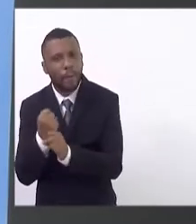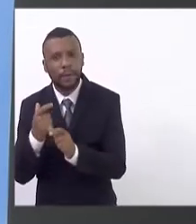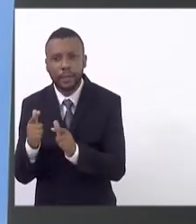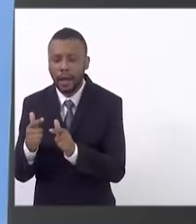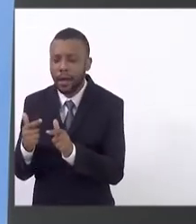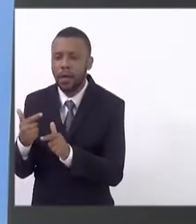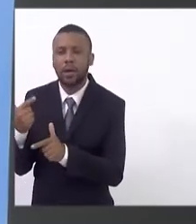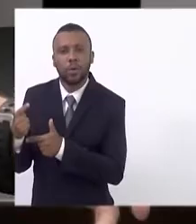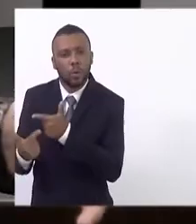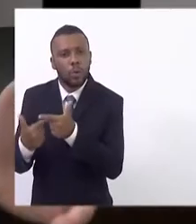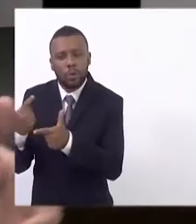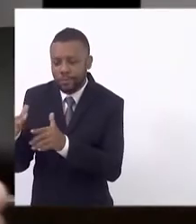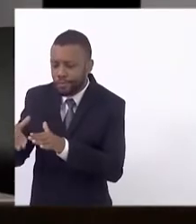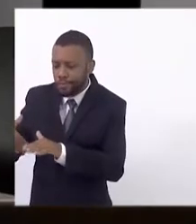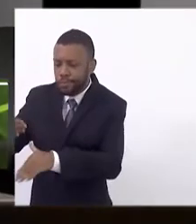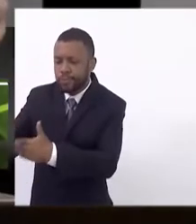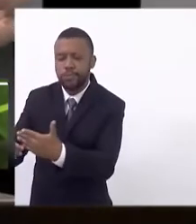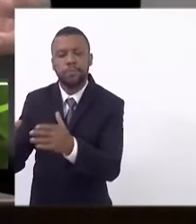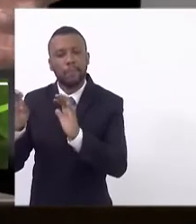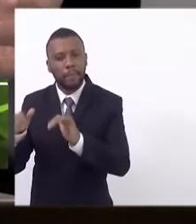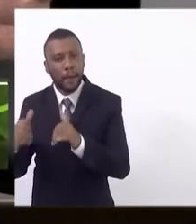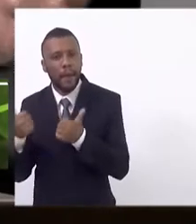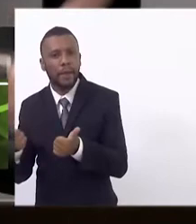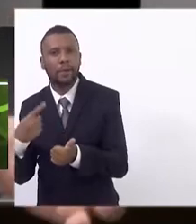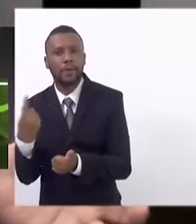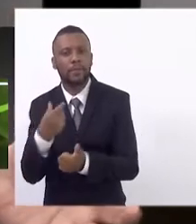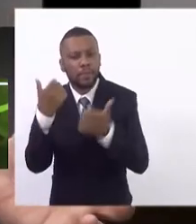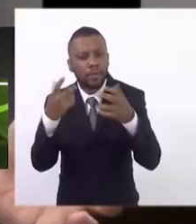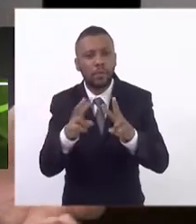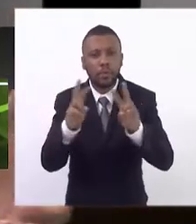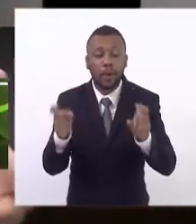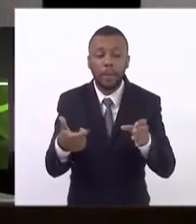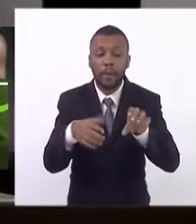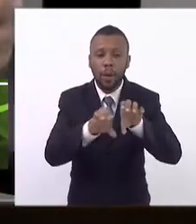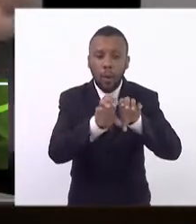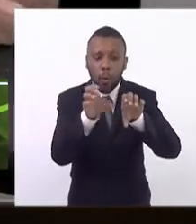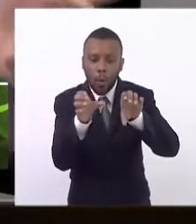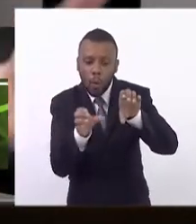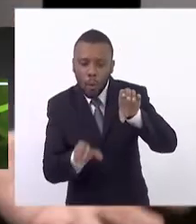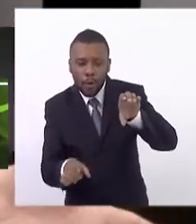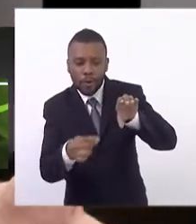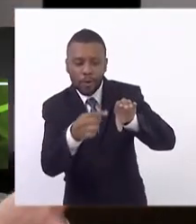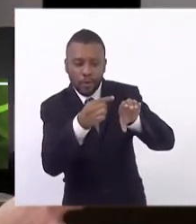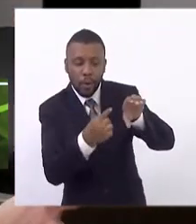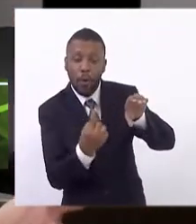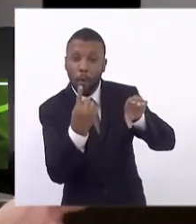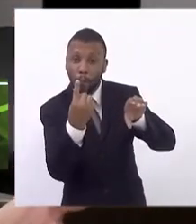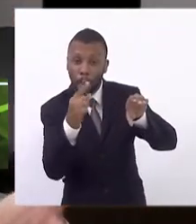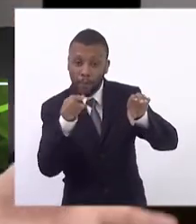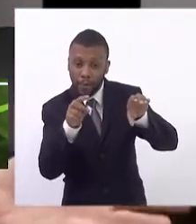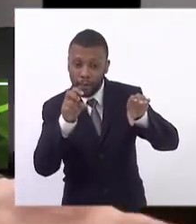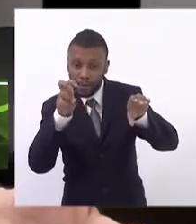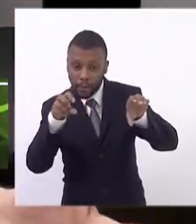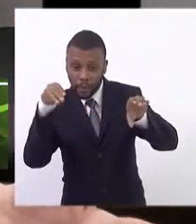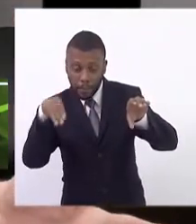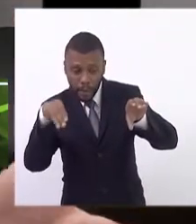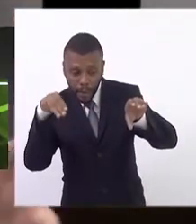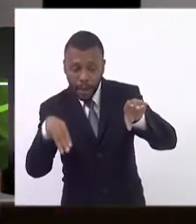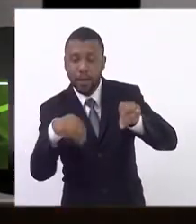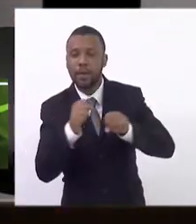bem. Nós estamos falando em troncos de 1,5 metro de diâmetro, escavado em rocha através de